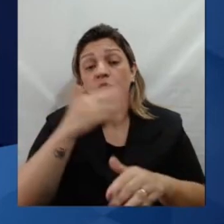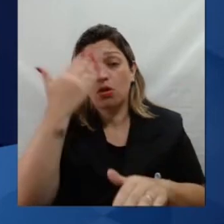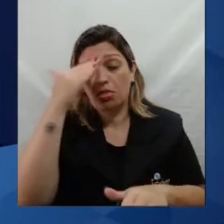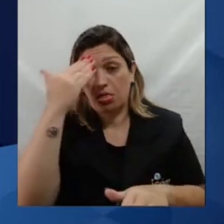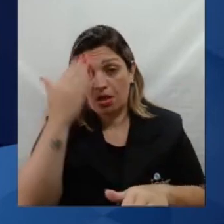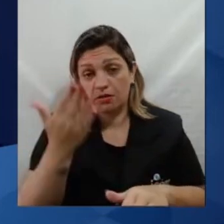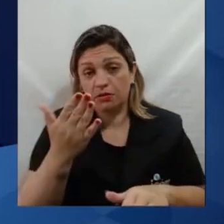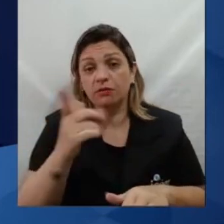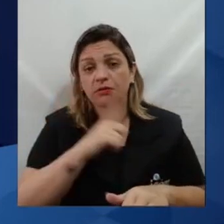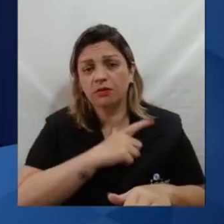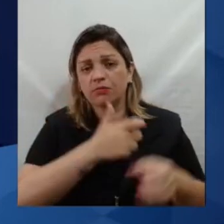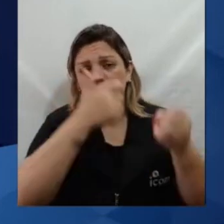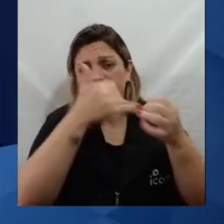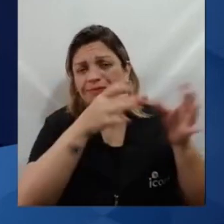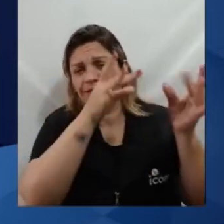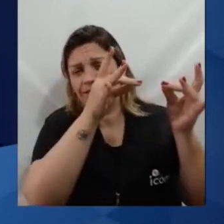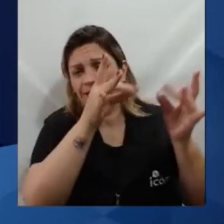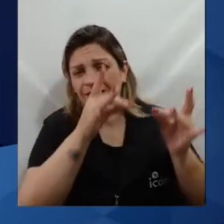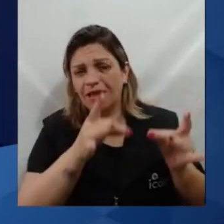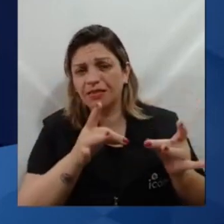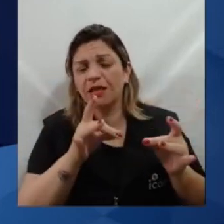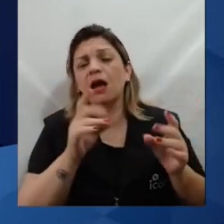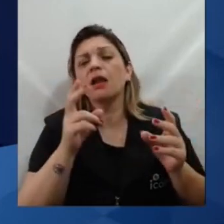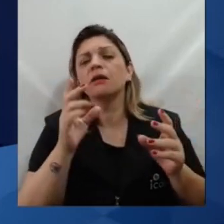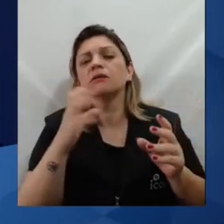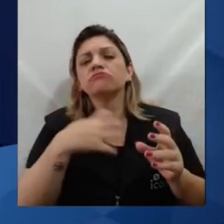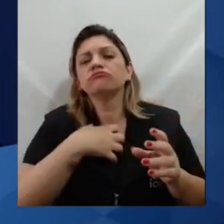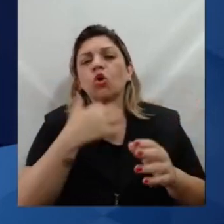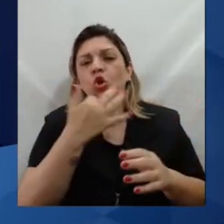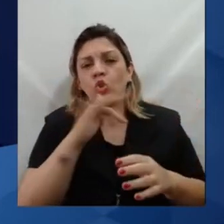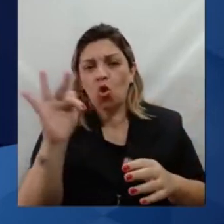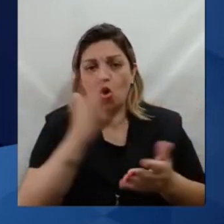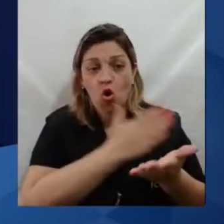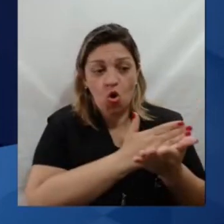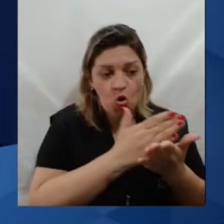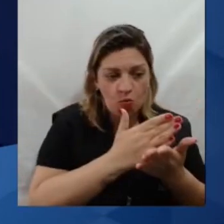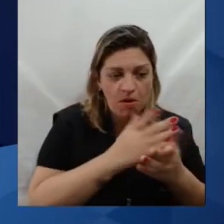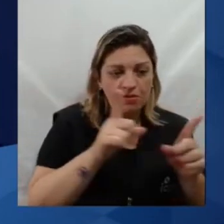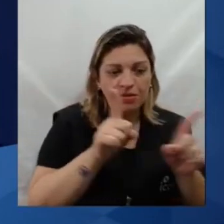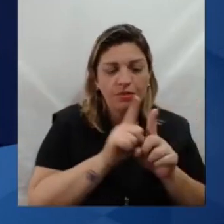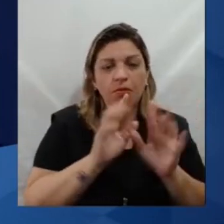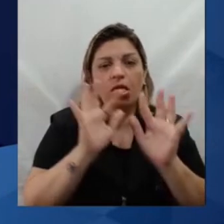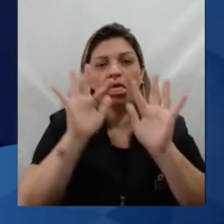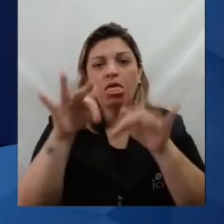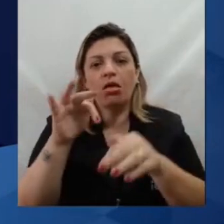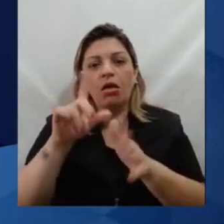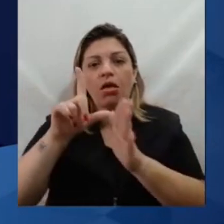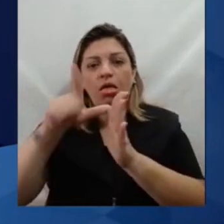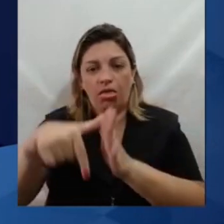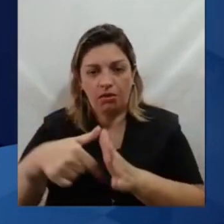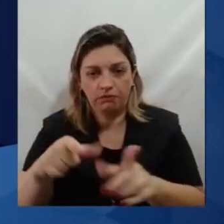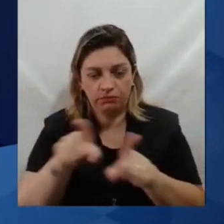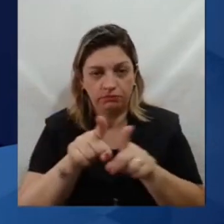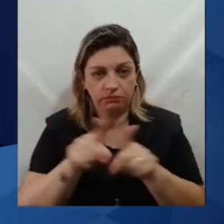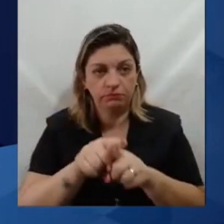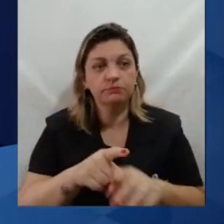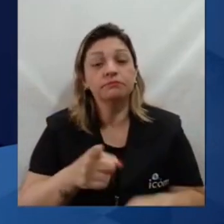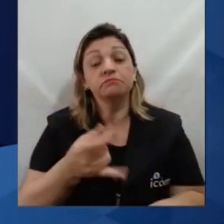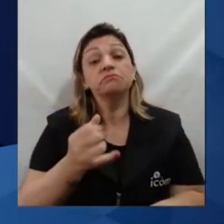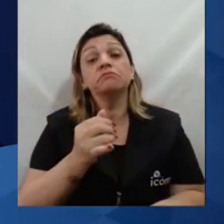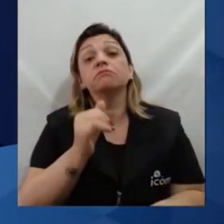mais detalhada dessa dor, tanto na sua fase inicial quanto na sua fase tardia. A nossa hipótese foi,